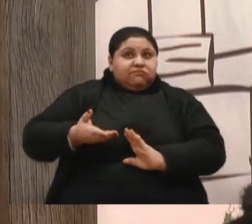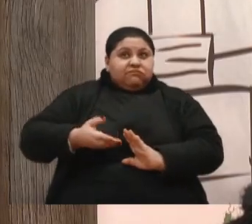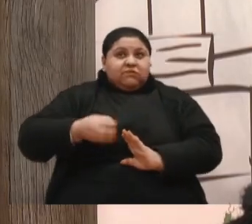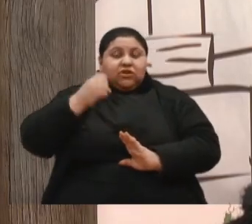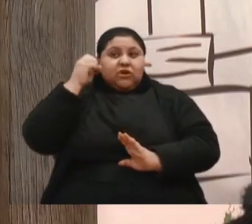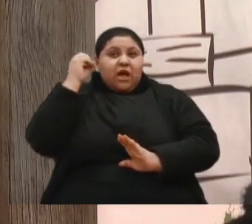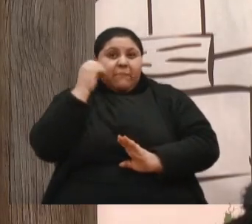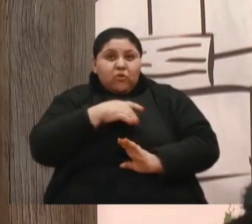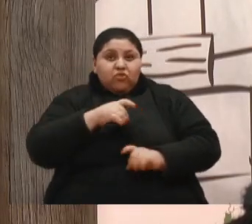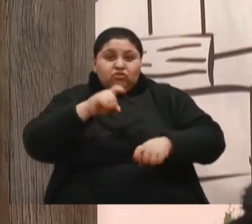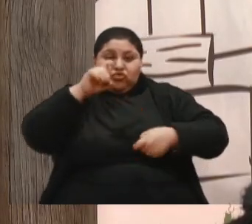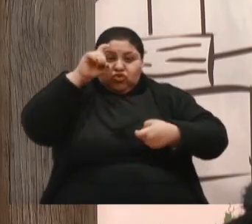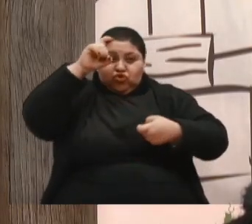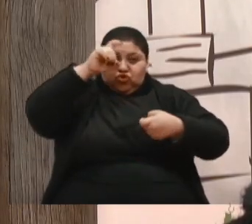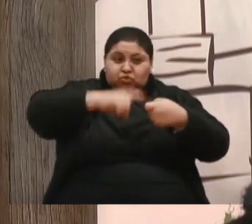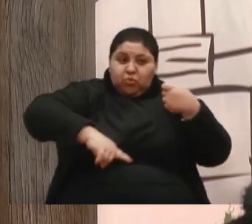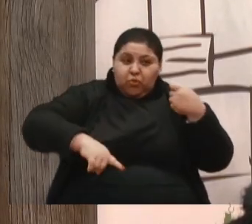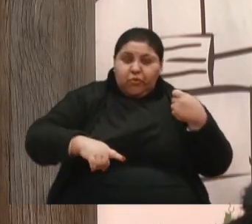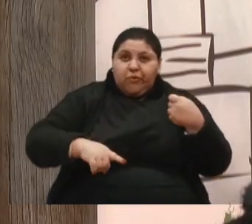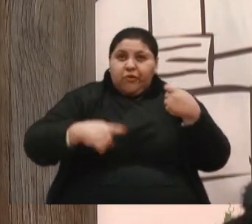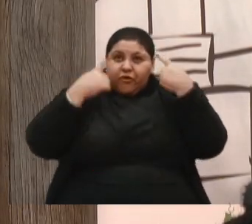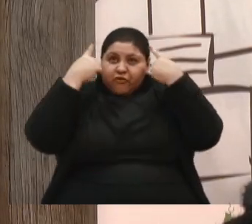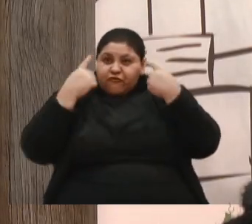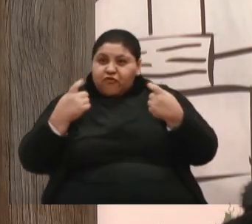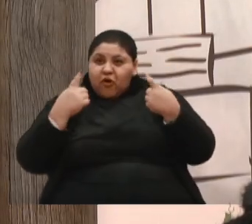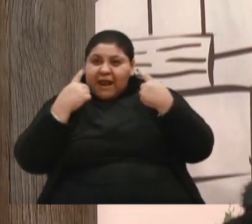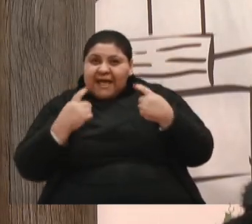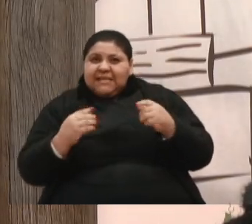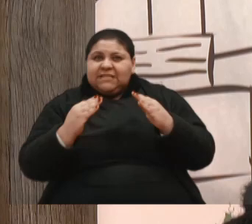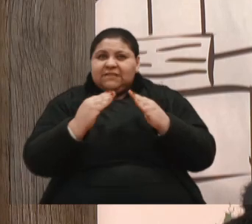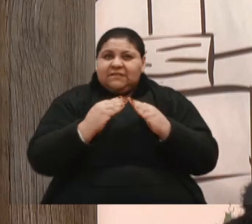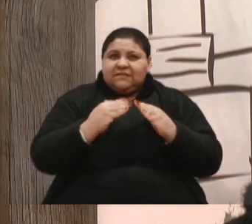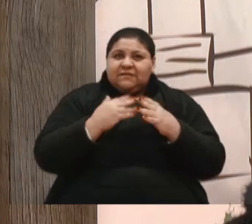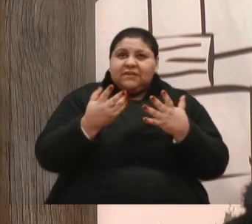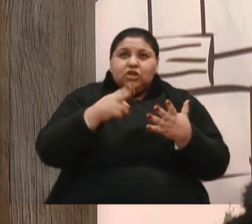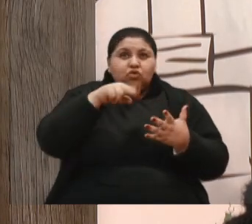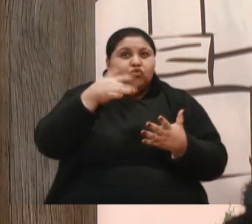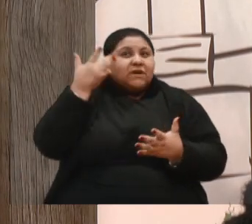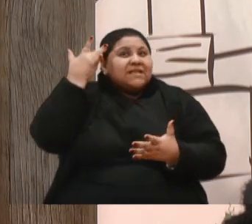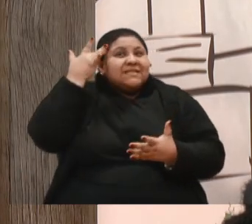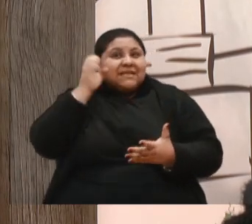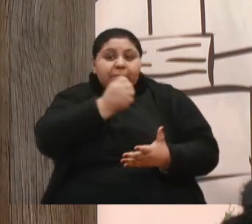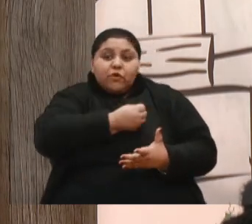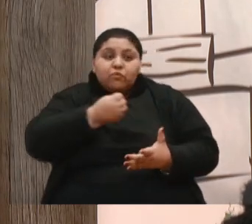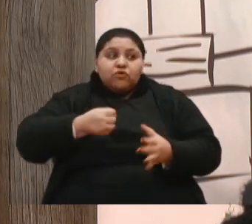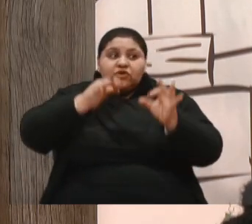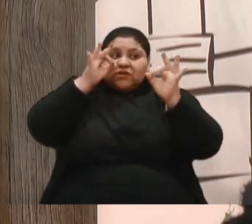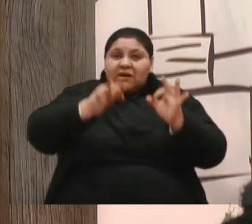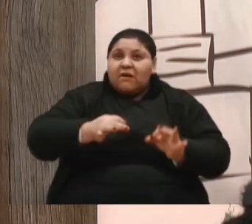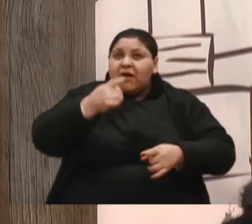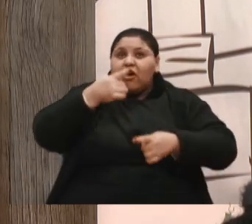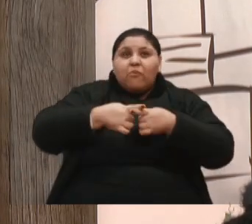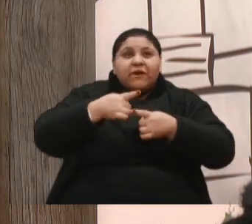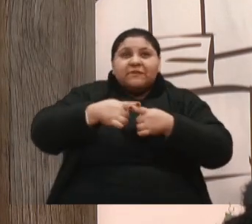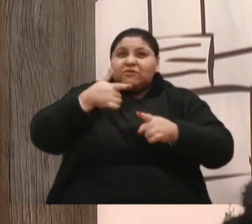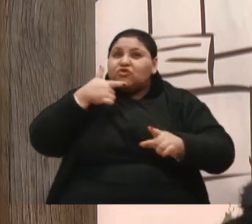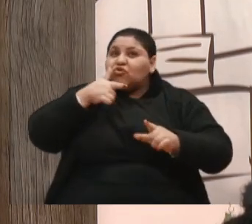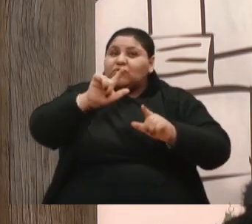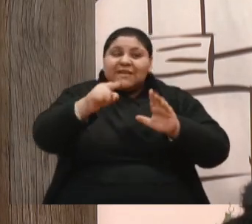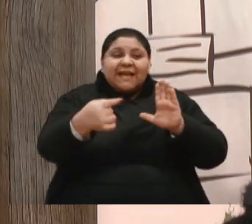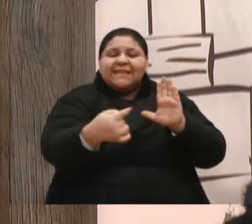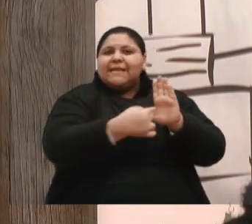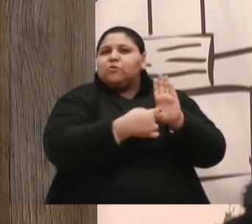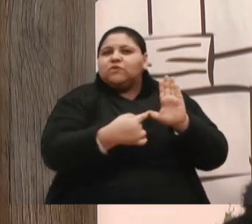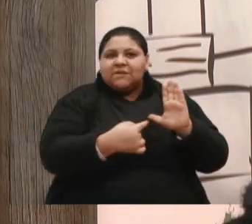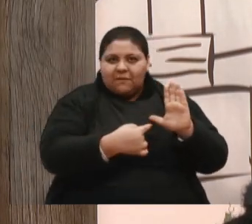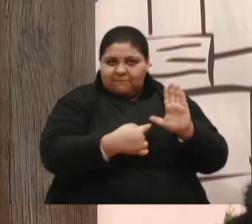né, sobre abuso, sobre estupro, sobre violência doméstica, a gente nunca sabe o número real, porque muita gente